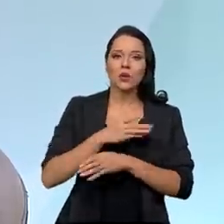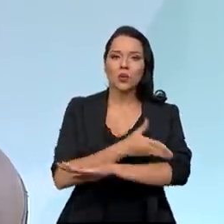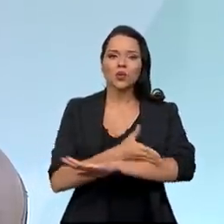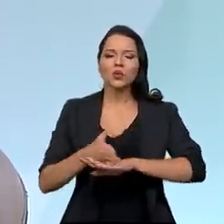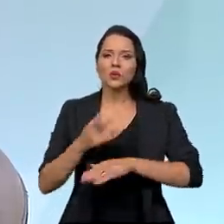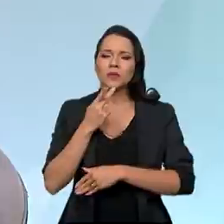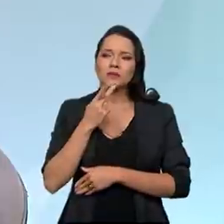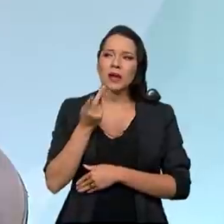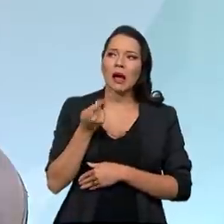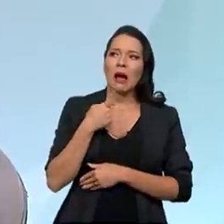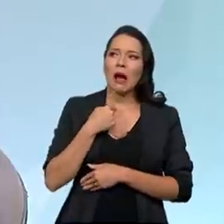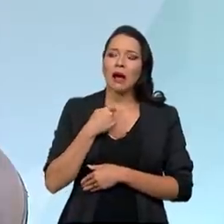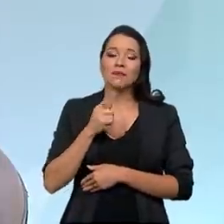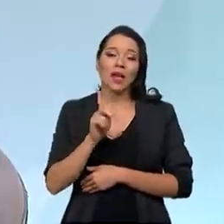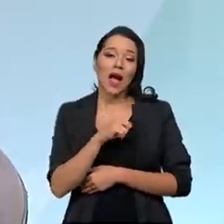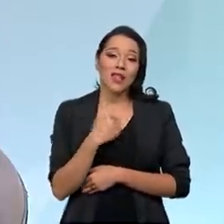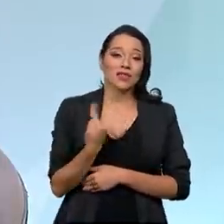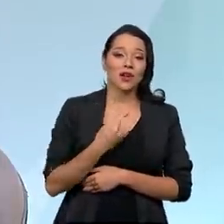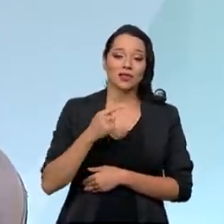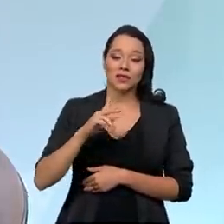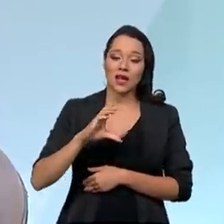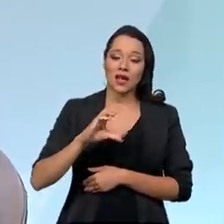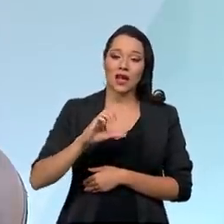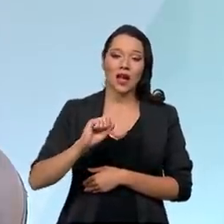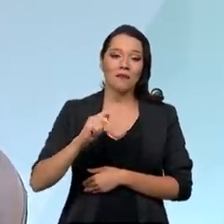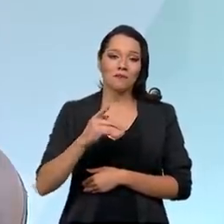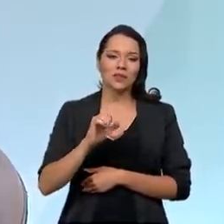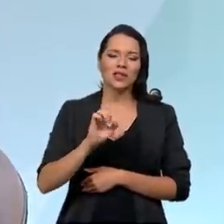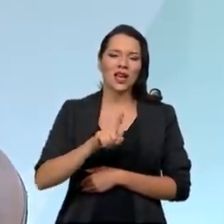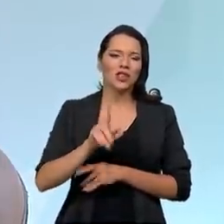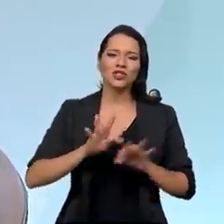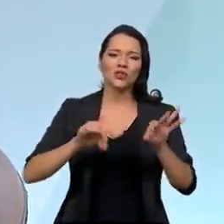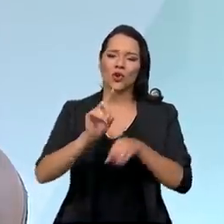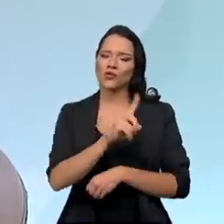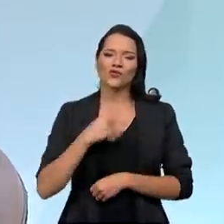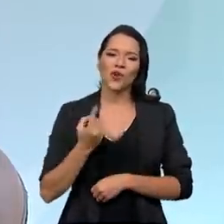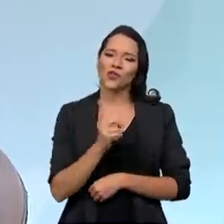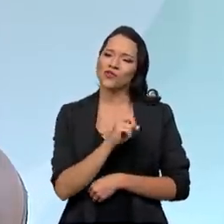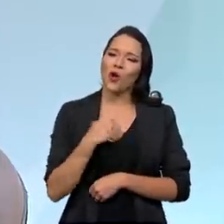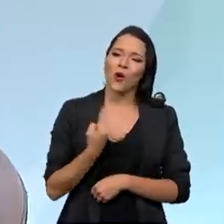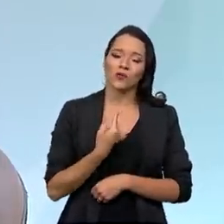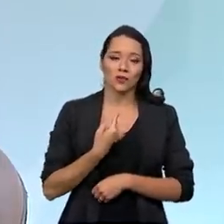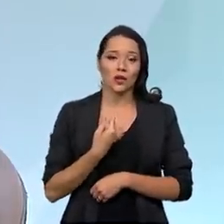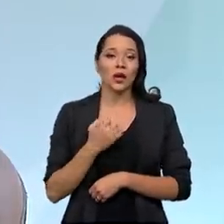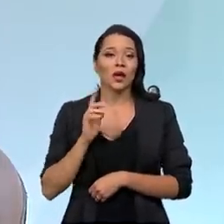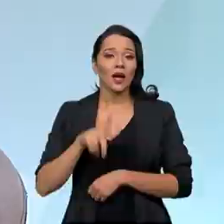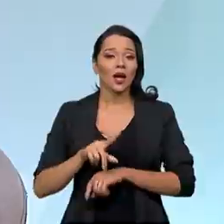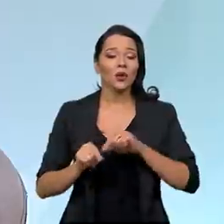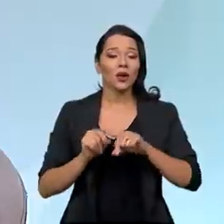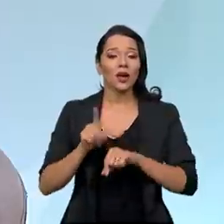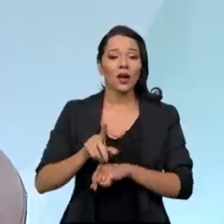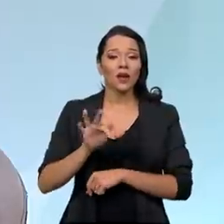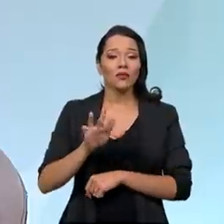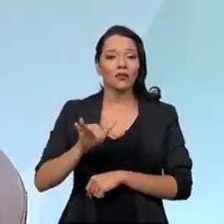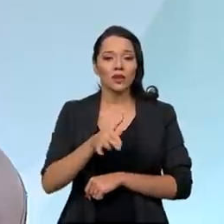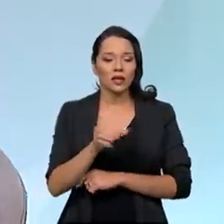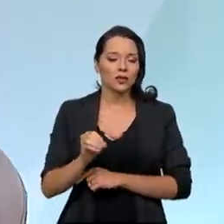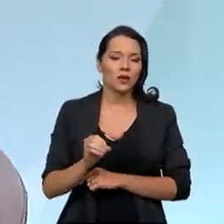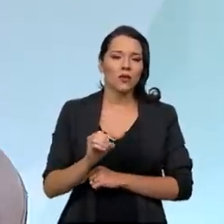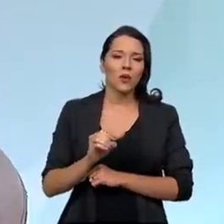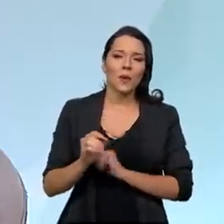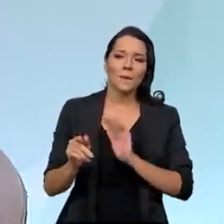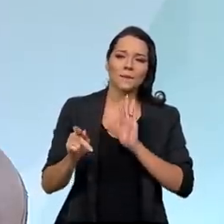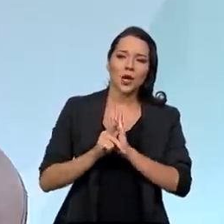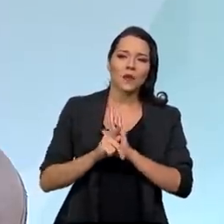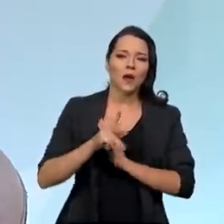de falar a nossa CAPES. A CAPES é de todos nós. A CAPES é uma fundação que pertence